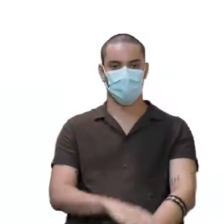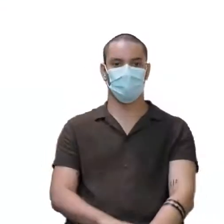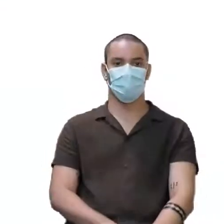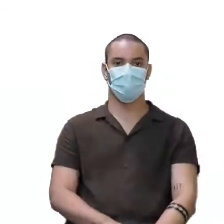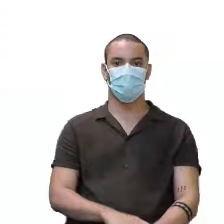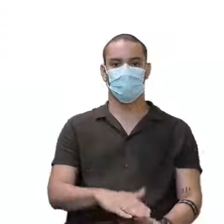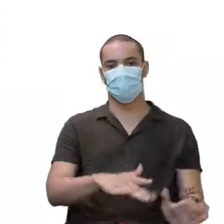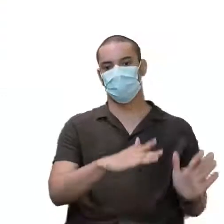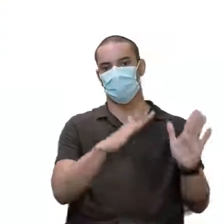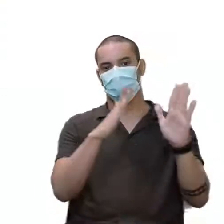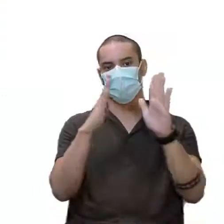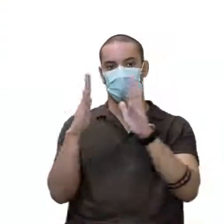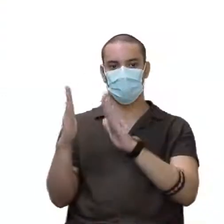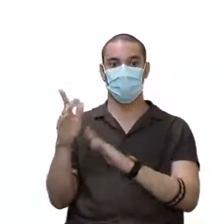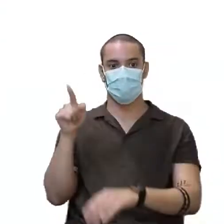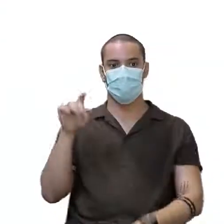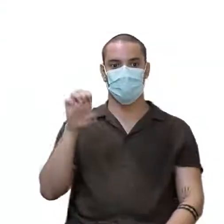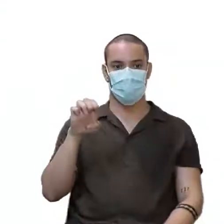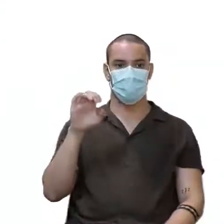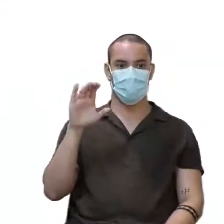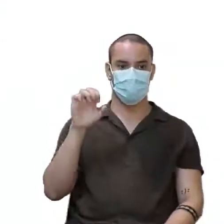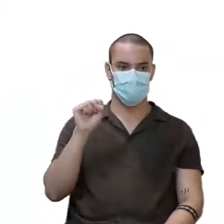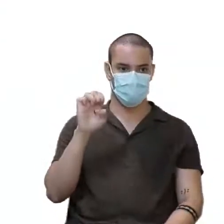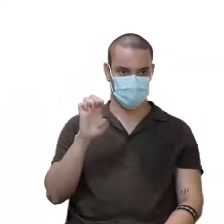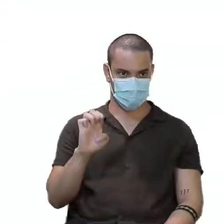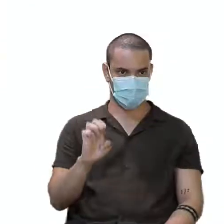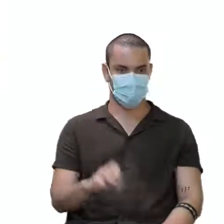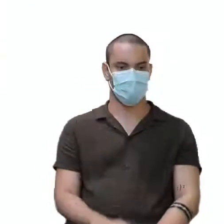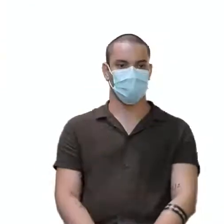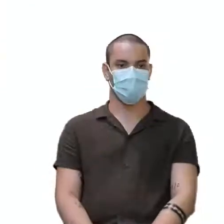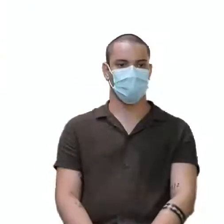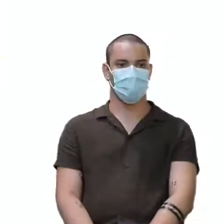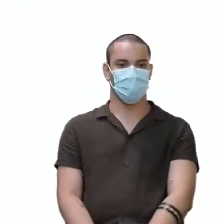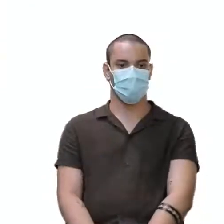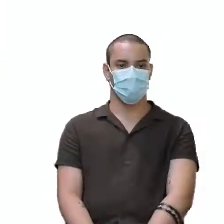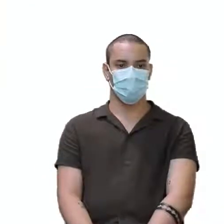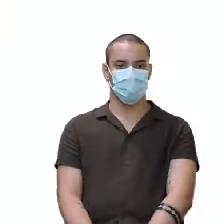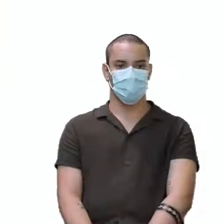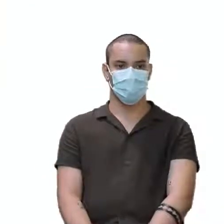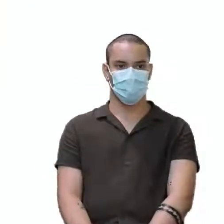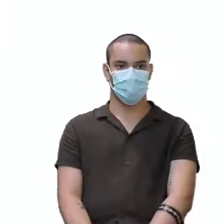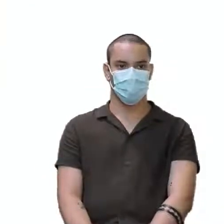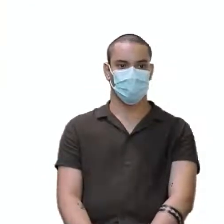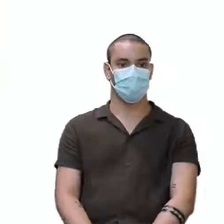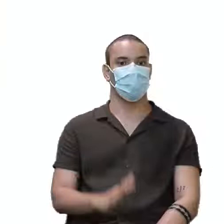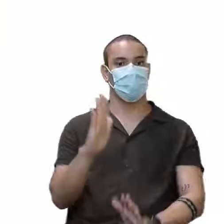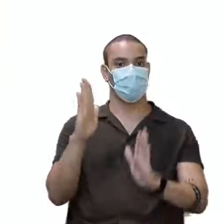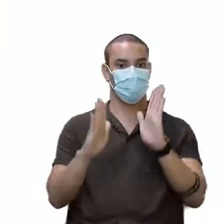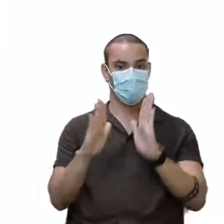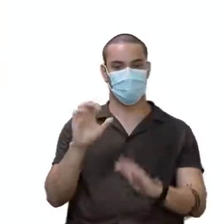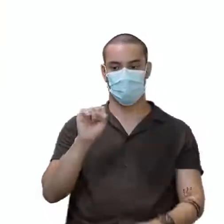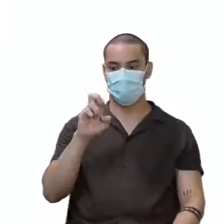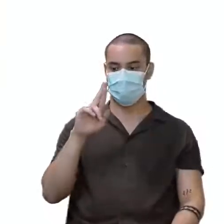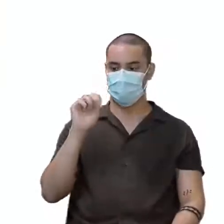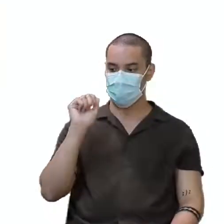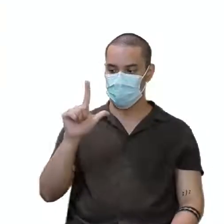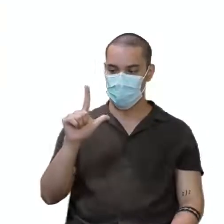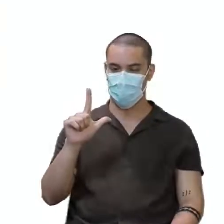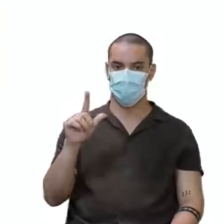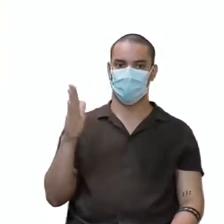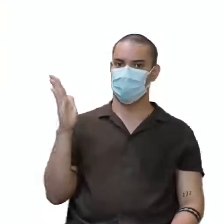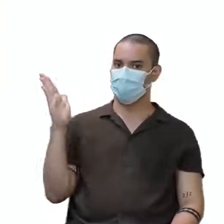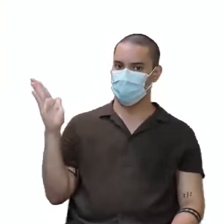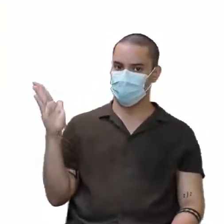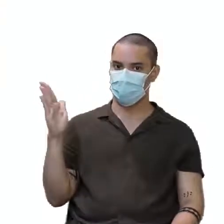fase SESI, essa aqui. Eita. Né? A fase seral, que é chamada de